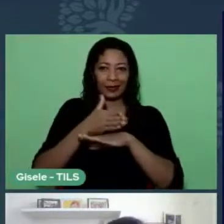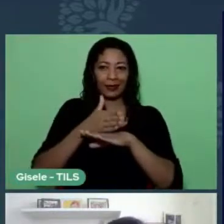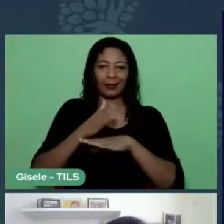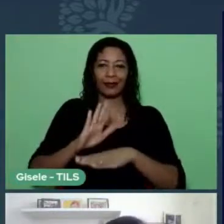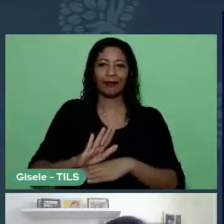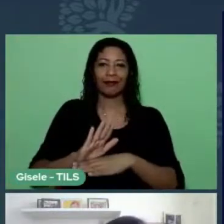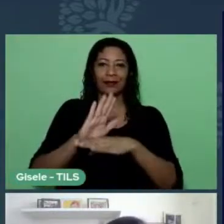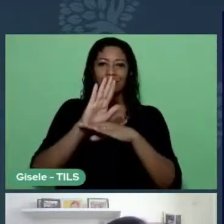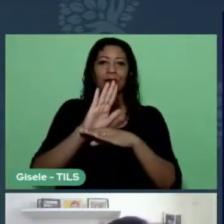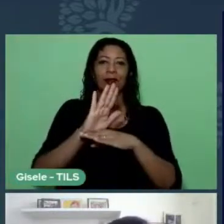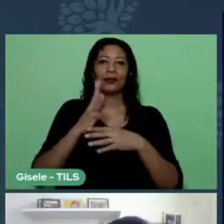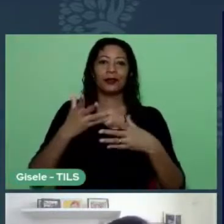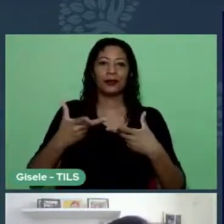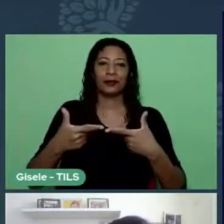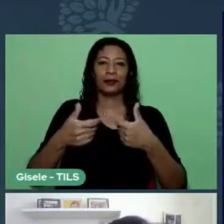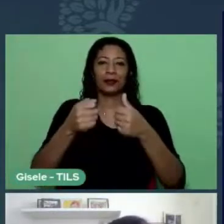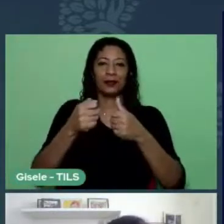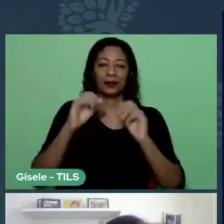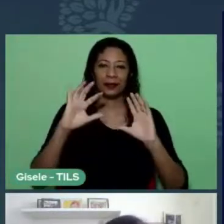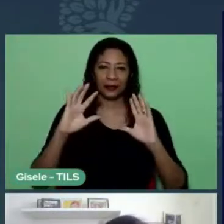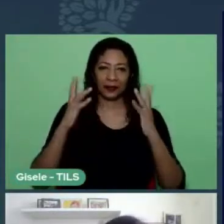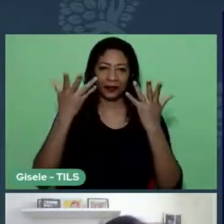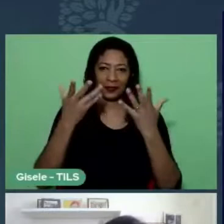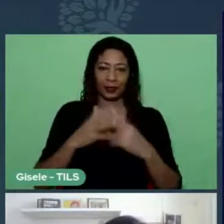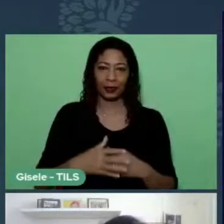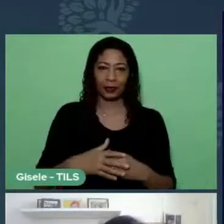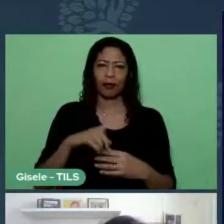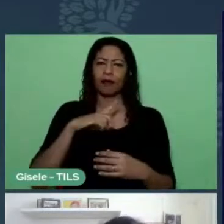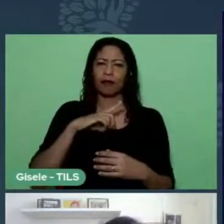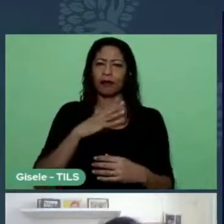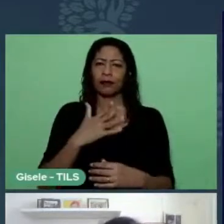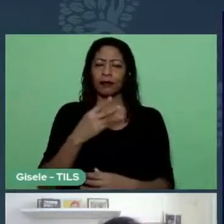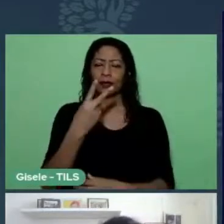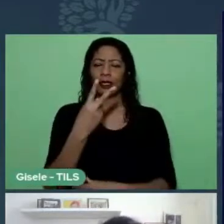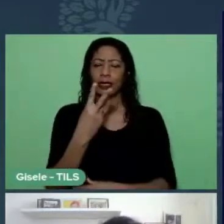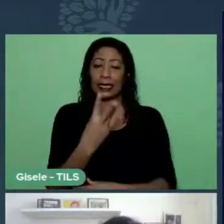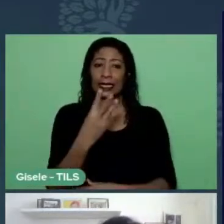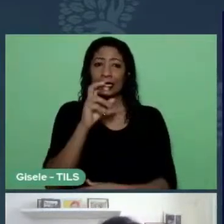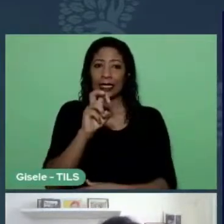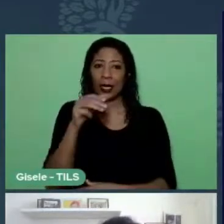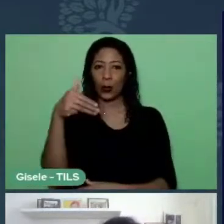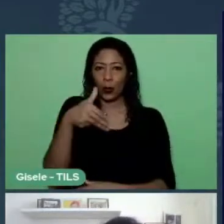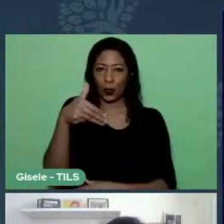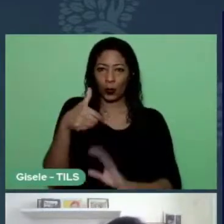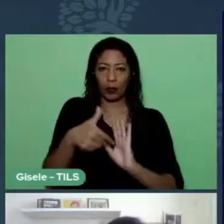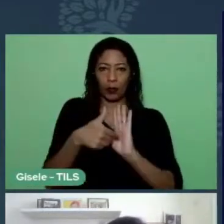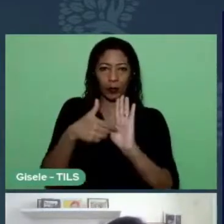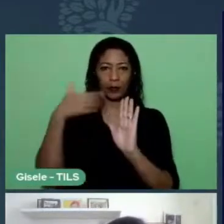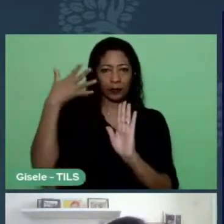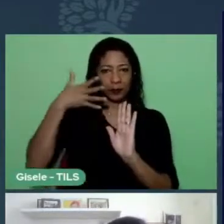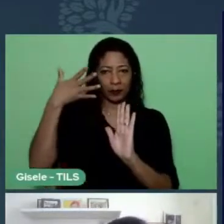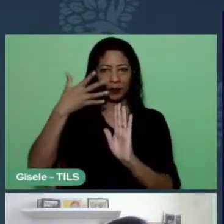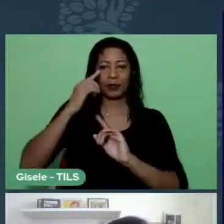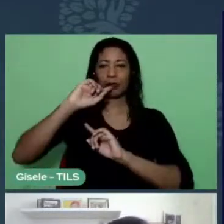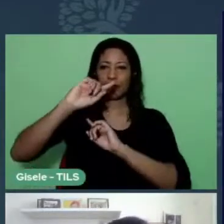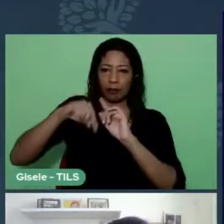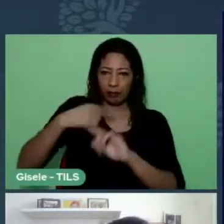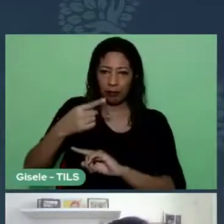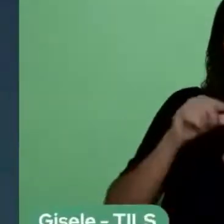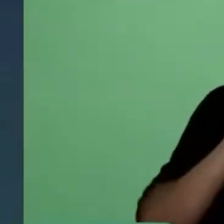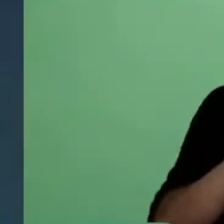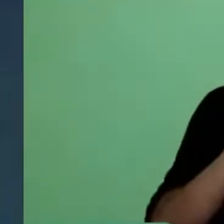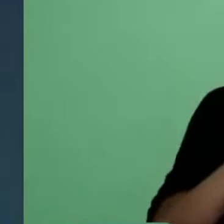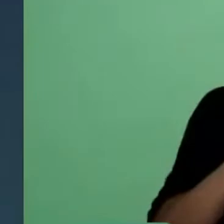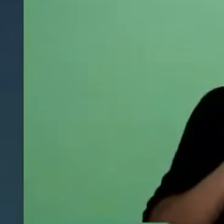nosso evento. Você tem cerca de 35 minutos para apresentar a sua palestra e depois a gente volta com algumas perguntas do